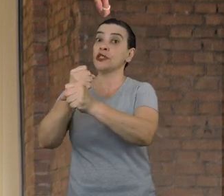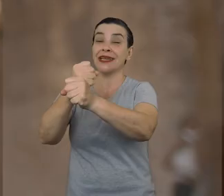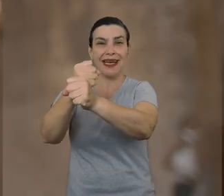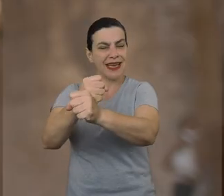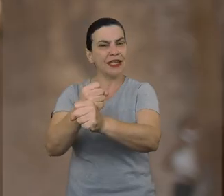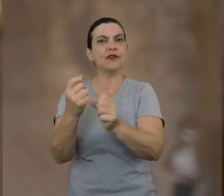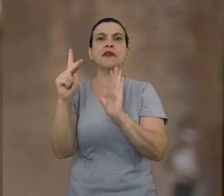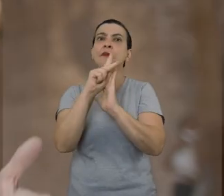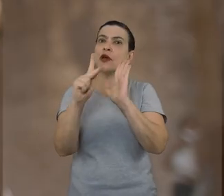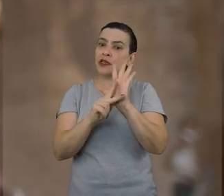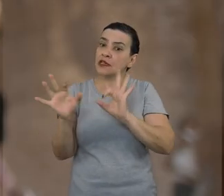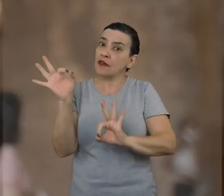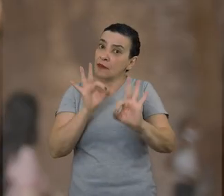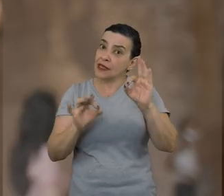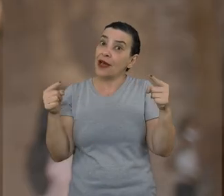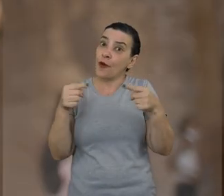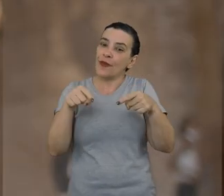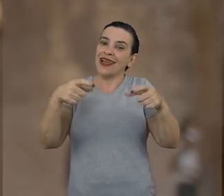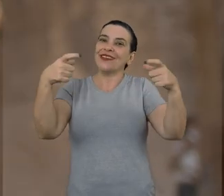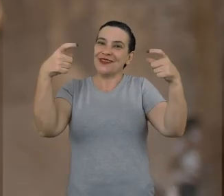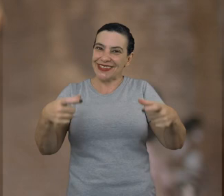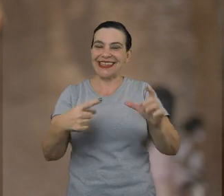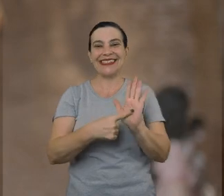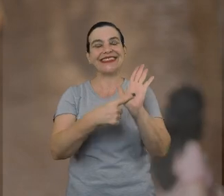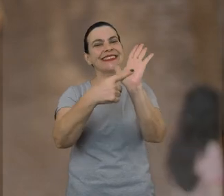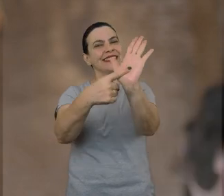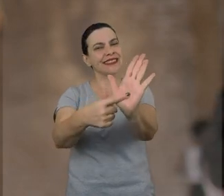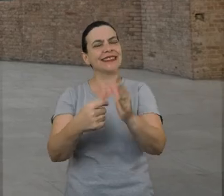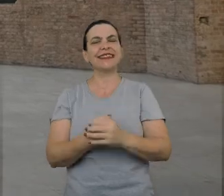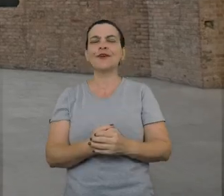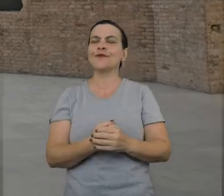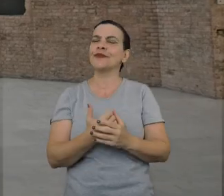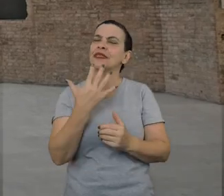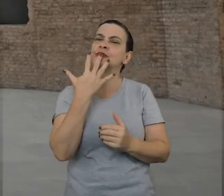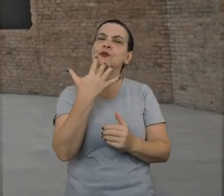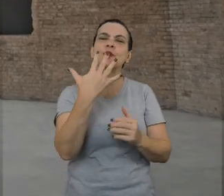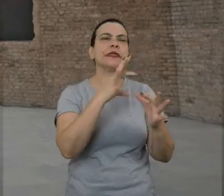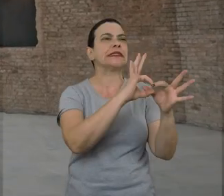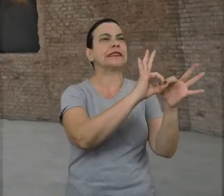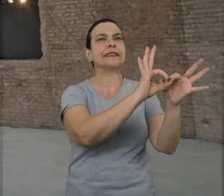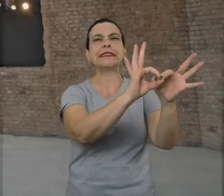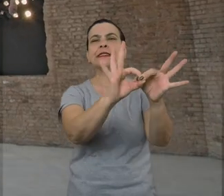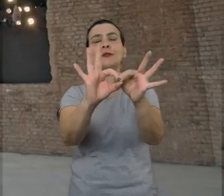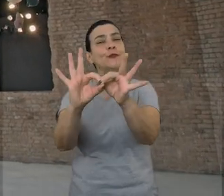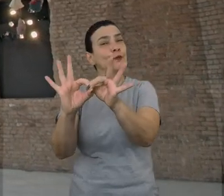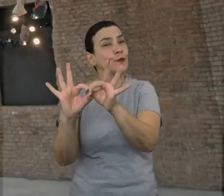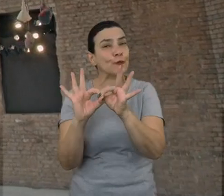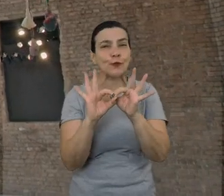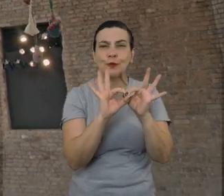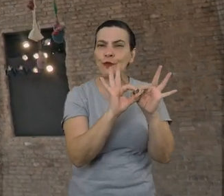octógono. Como a gente percebe, assim, a sinfonia das cores, ela de fato vai, ela não é a soma de